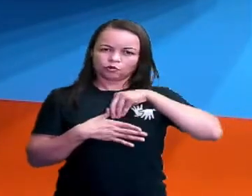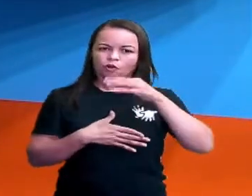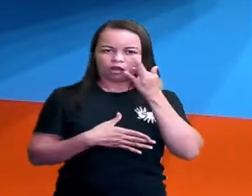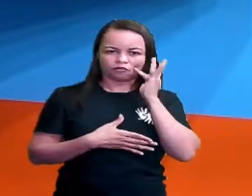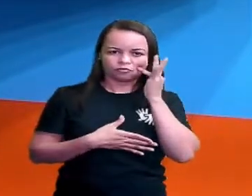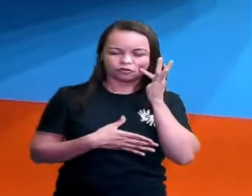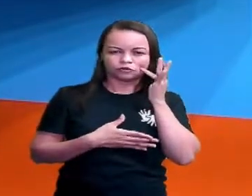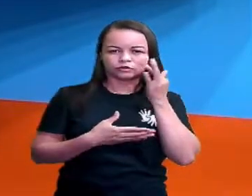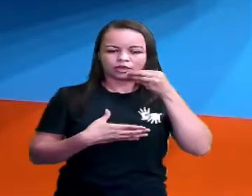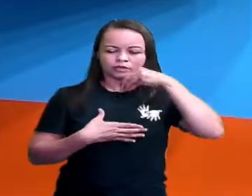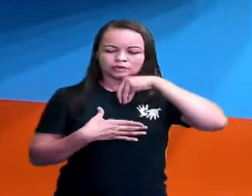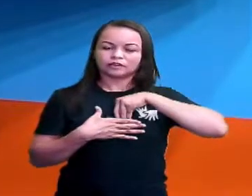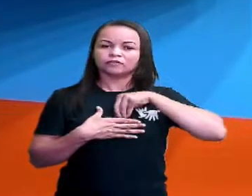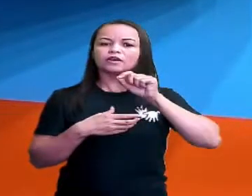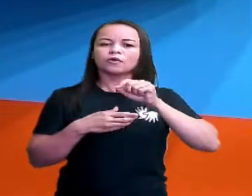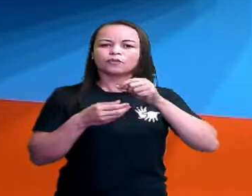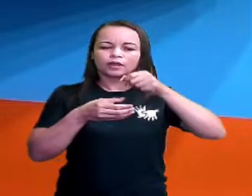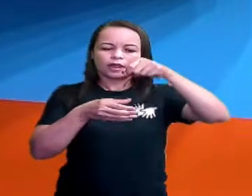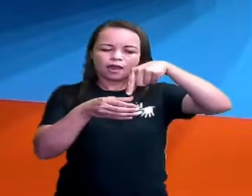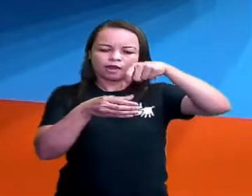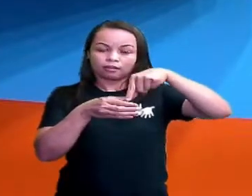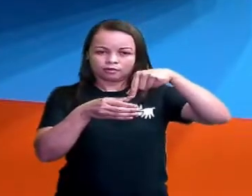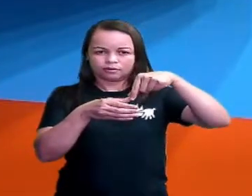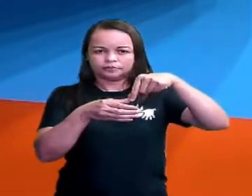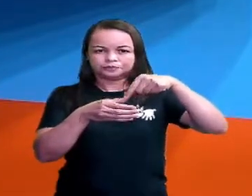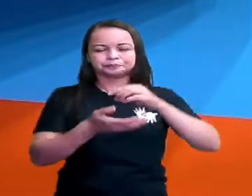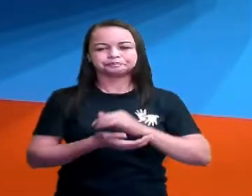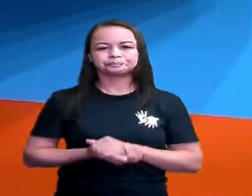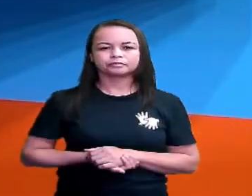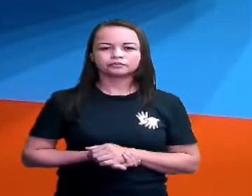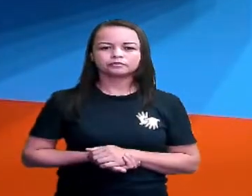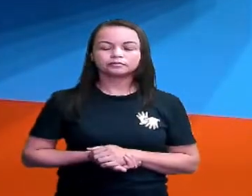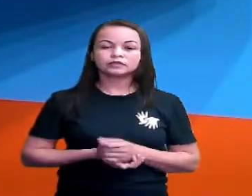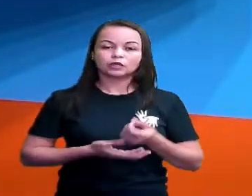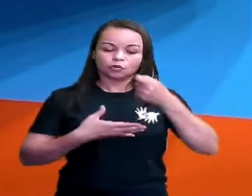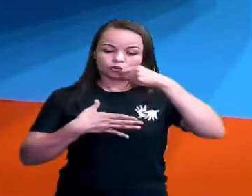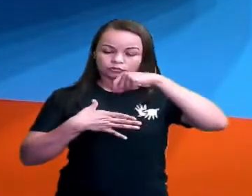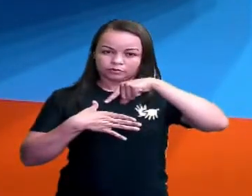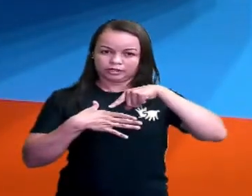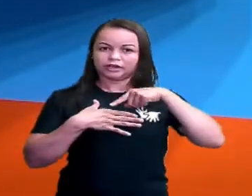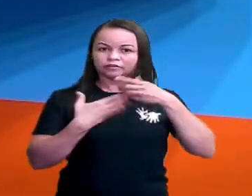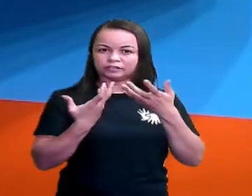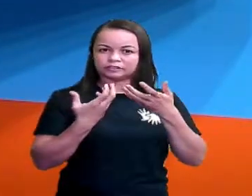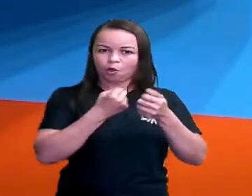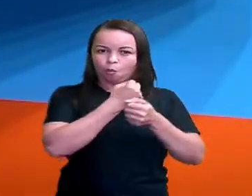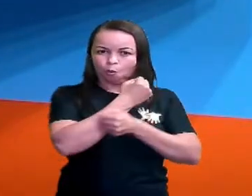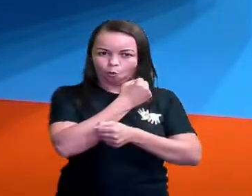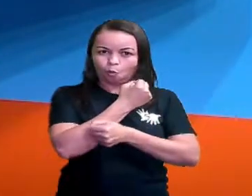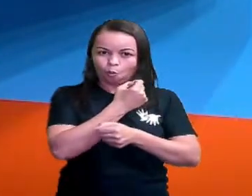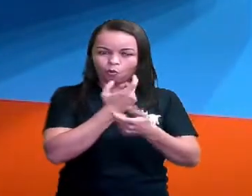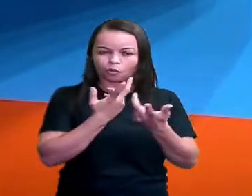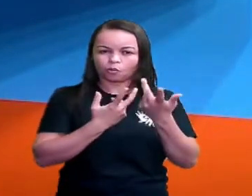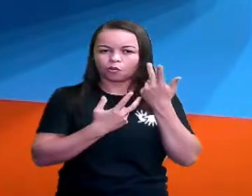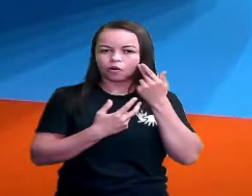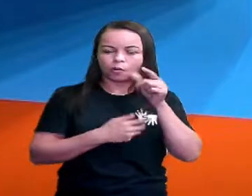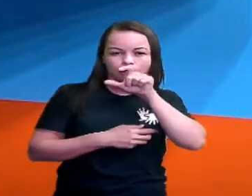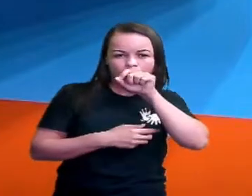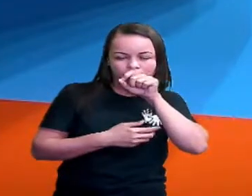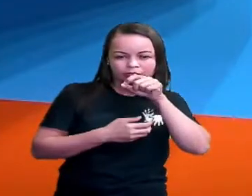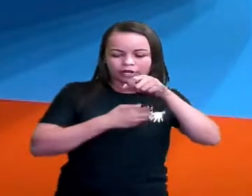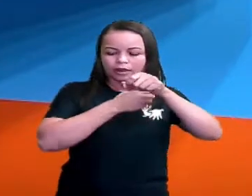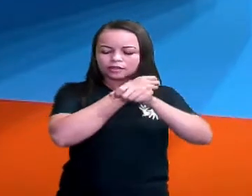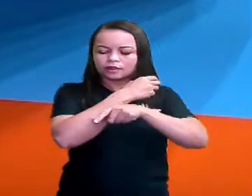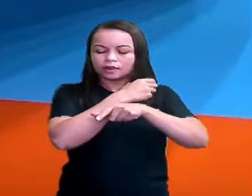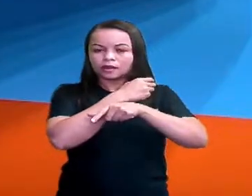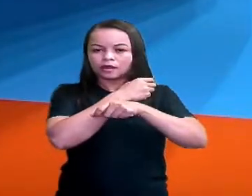lá dentro vai estar a sementinha. Então, quando ele fizer lá o cocozinho, lá distante, aquela semente vai cair